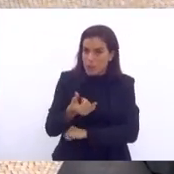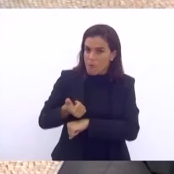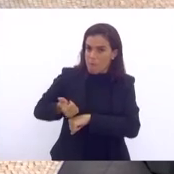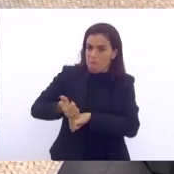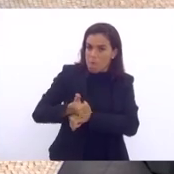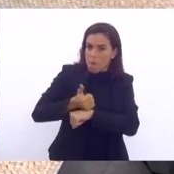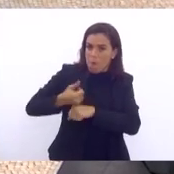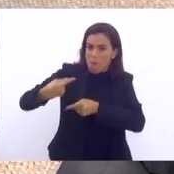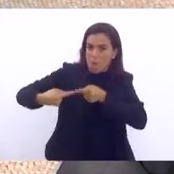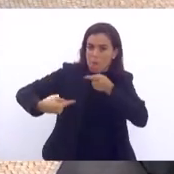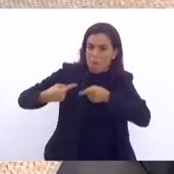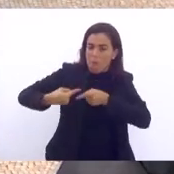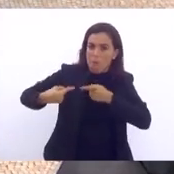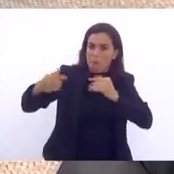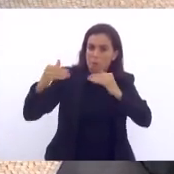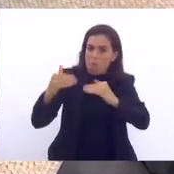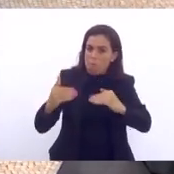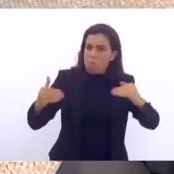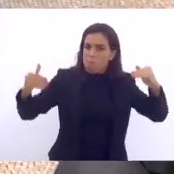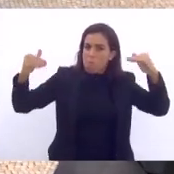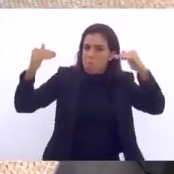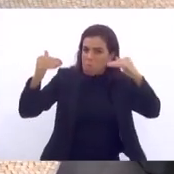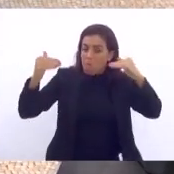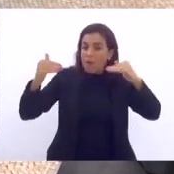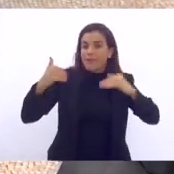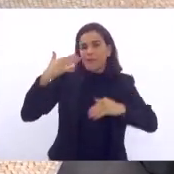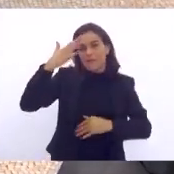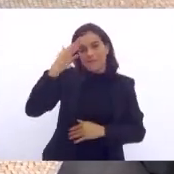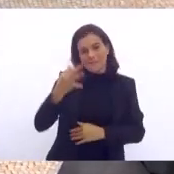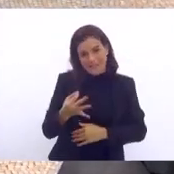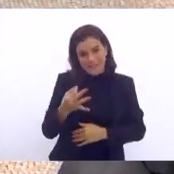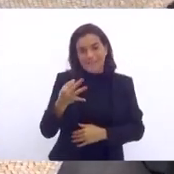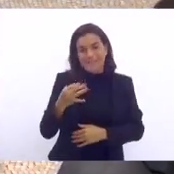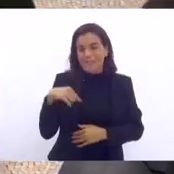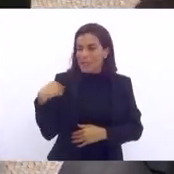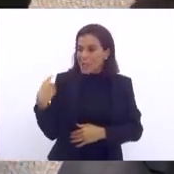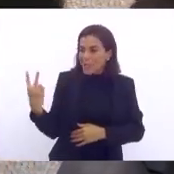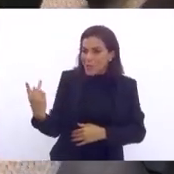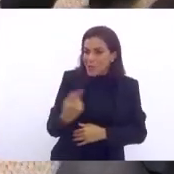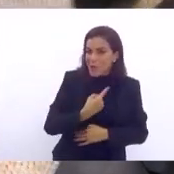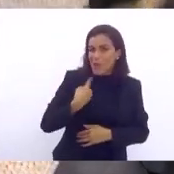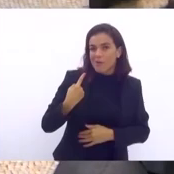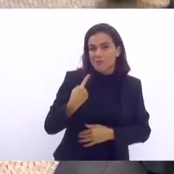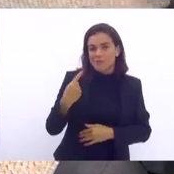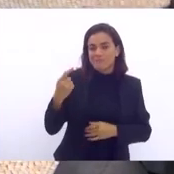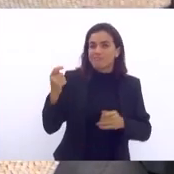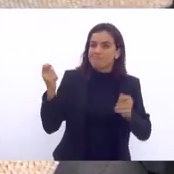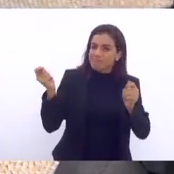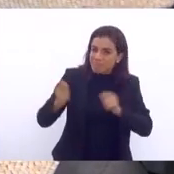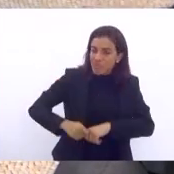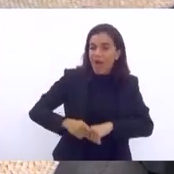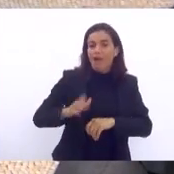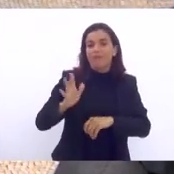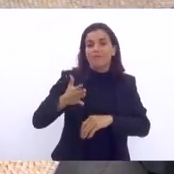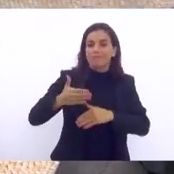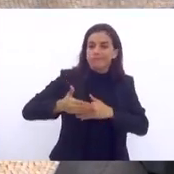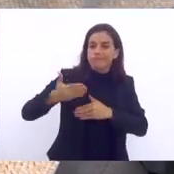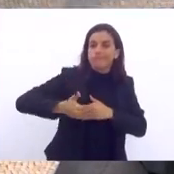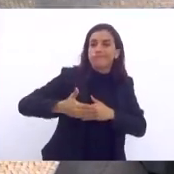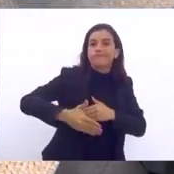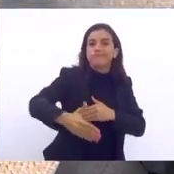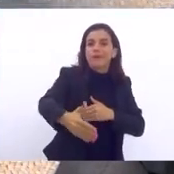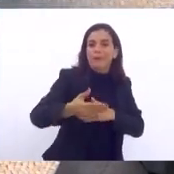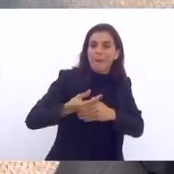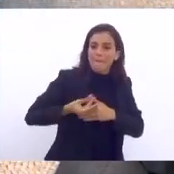impecável, e eu tenho certeza que nós pudemos fazer, e vamos fazer, e vamos construir um caminho ainda mais longevo dentro da CCJ e